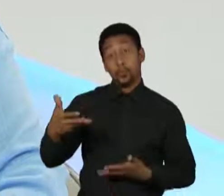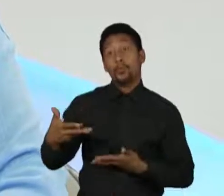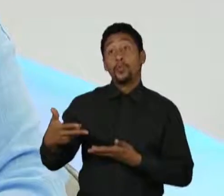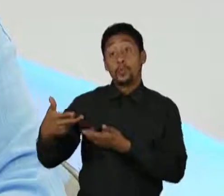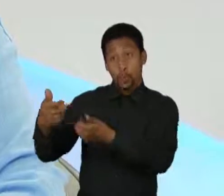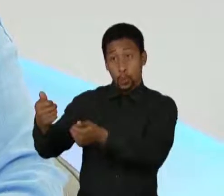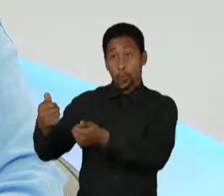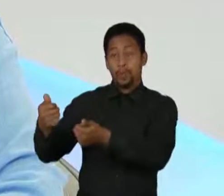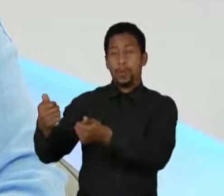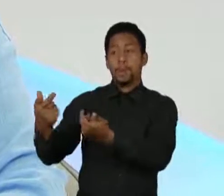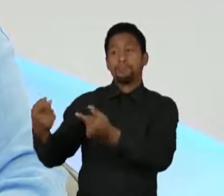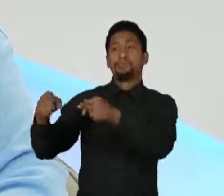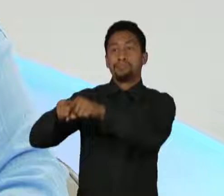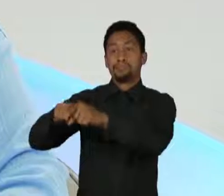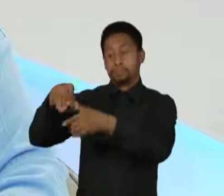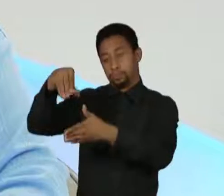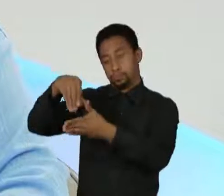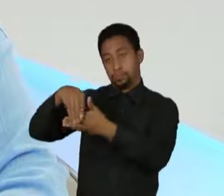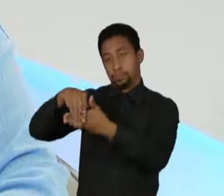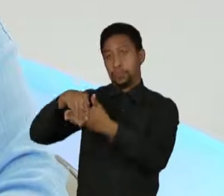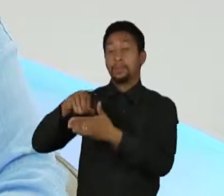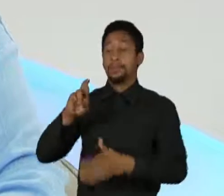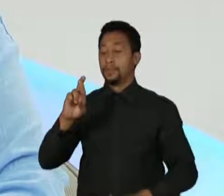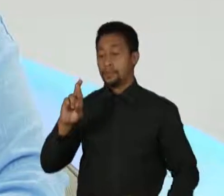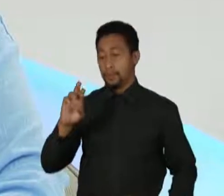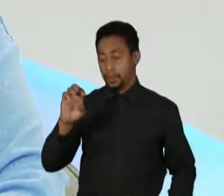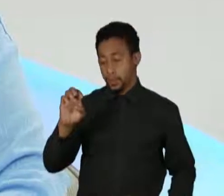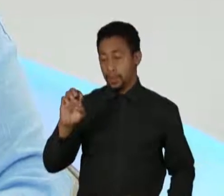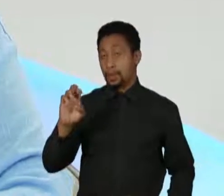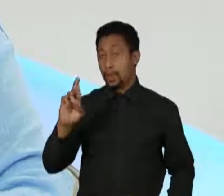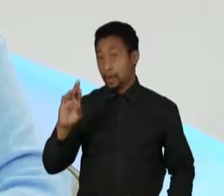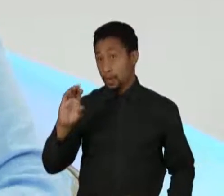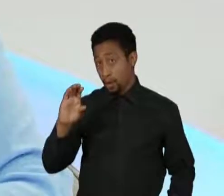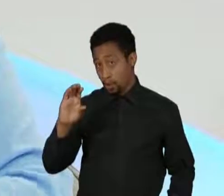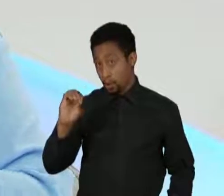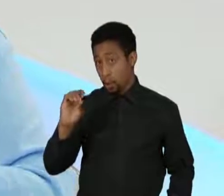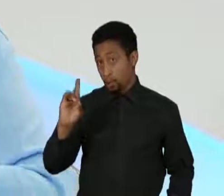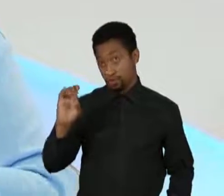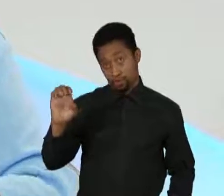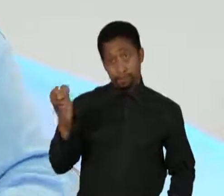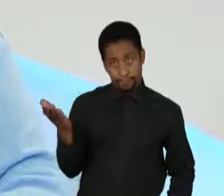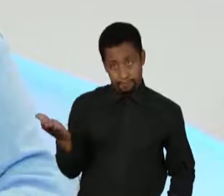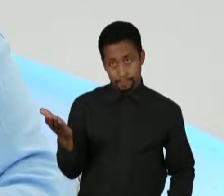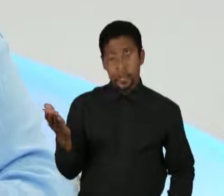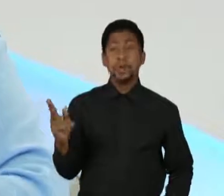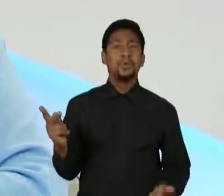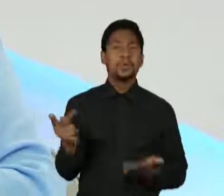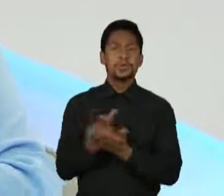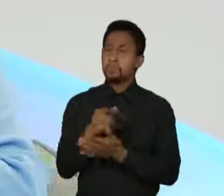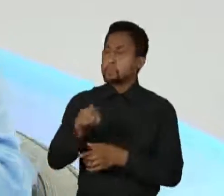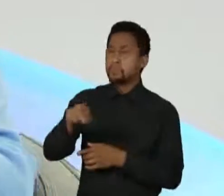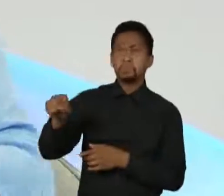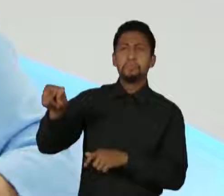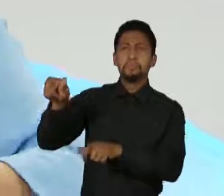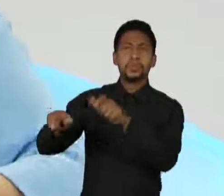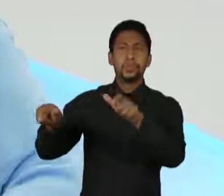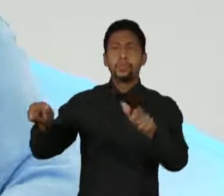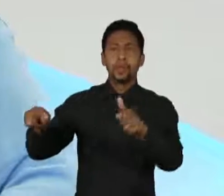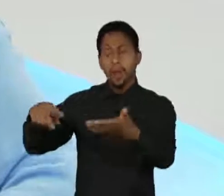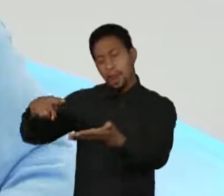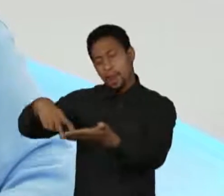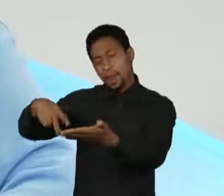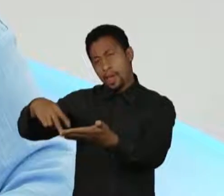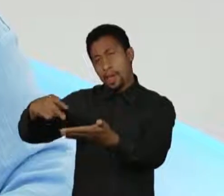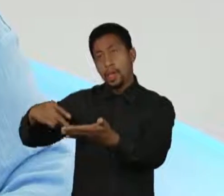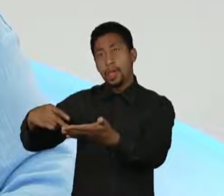tava sentindo que eh o muitos leitores me escreviam entravam em contato falando que não